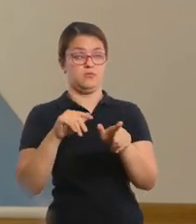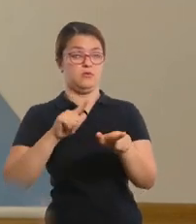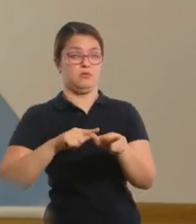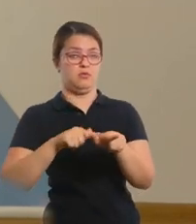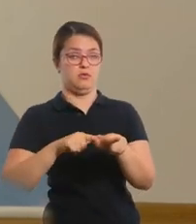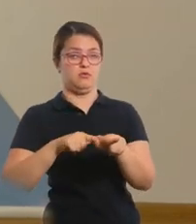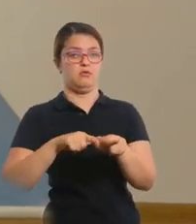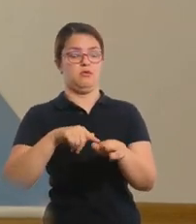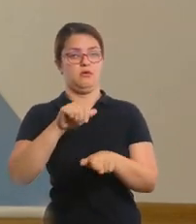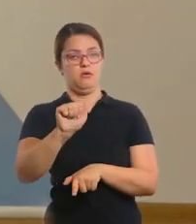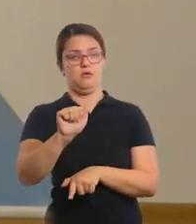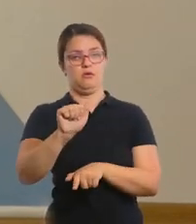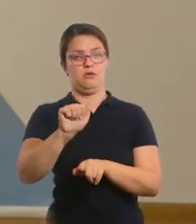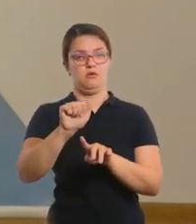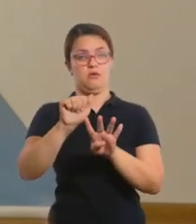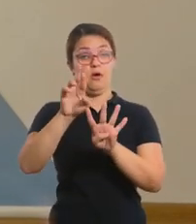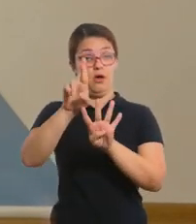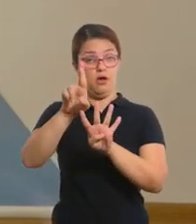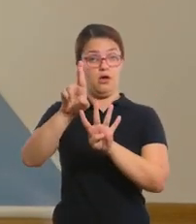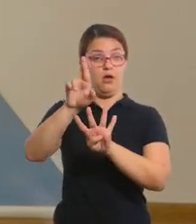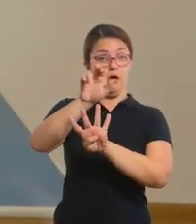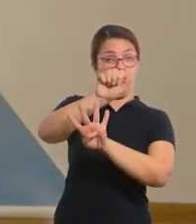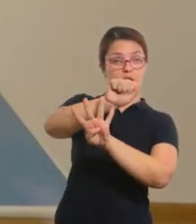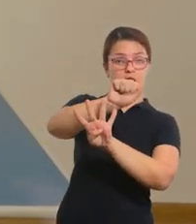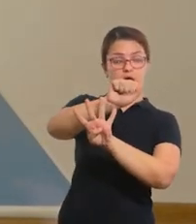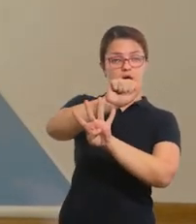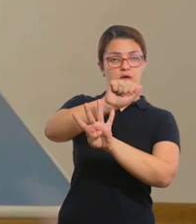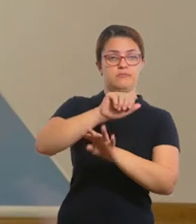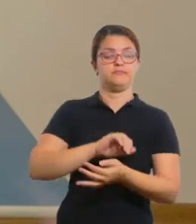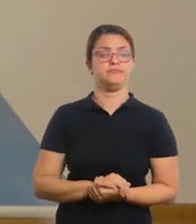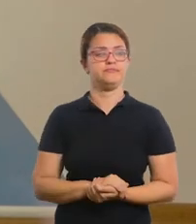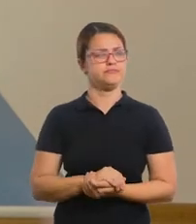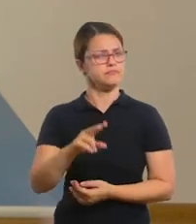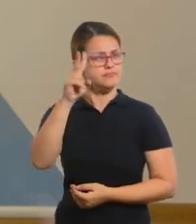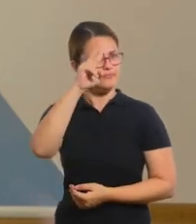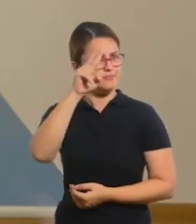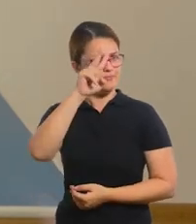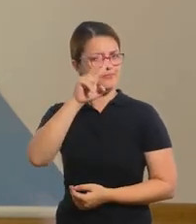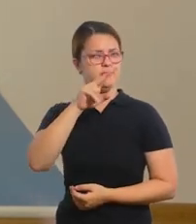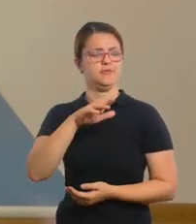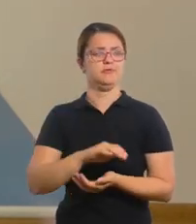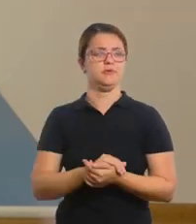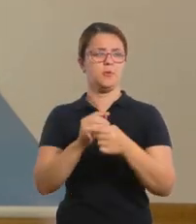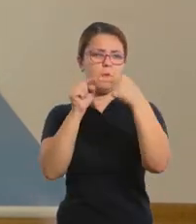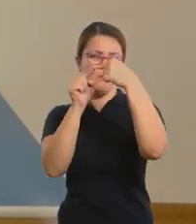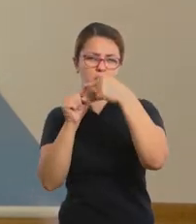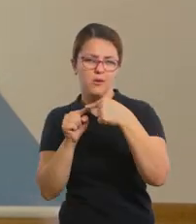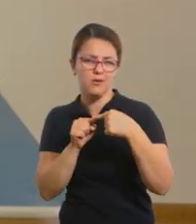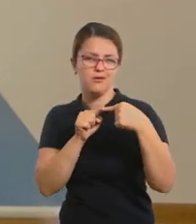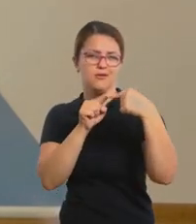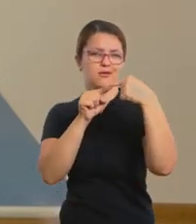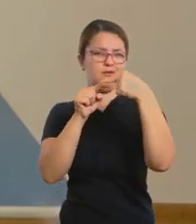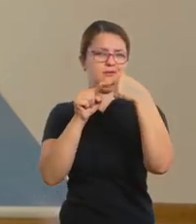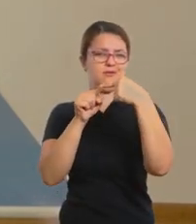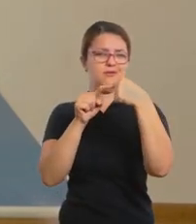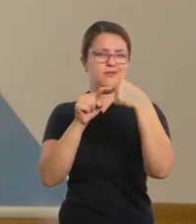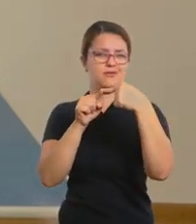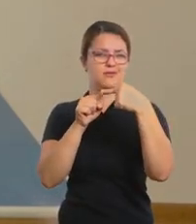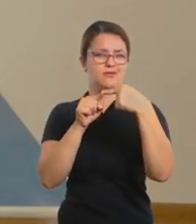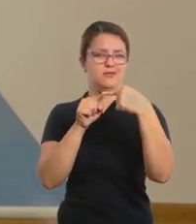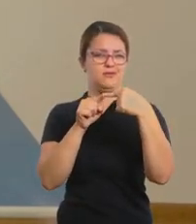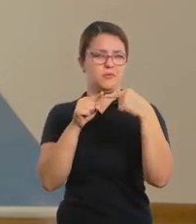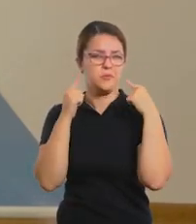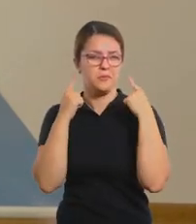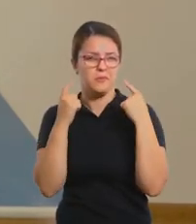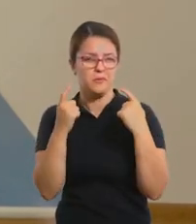e a última letra A, tá? E não se esqueçam que um poema ele é feito de rimas, e aí é legal